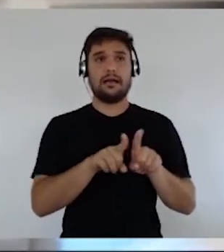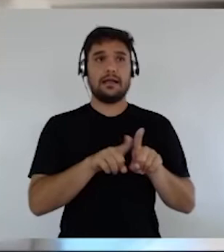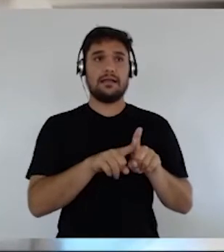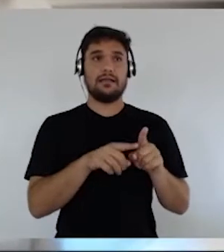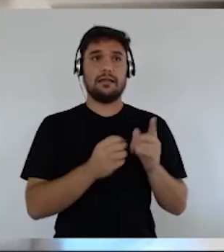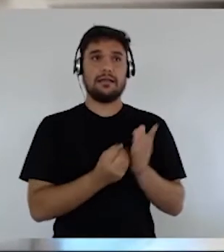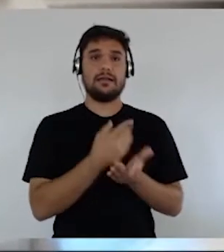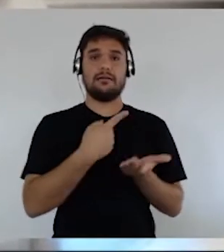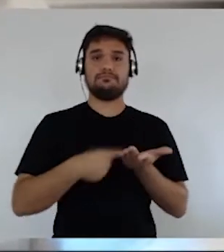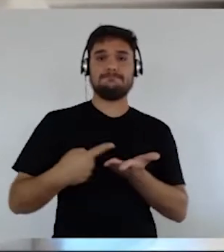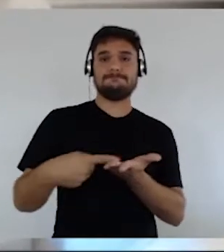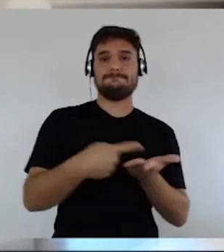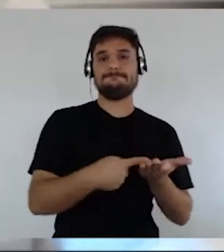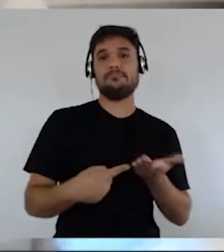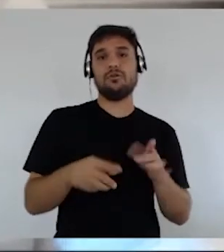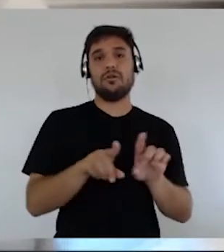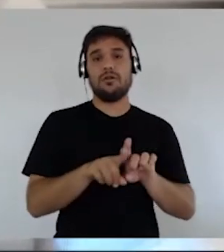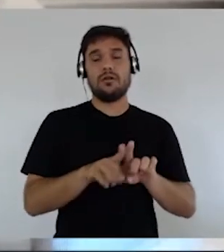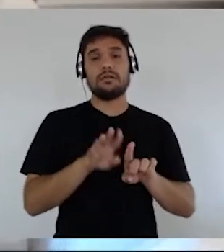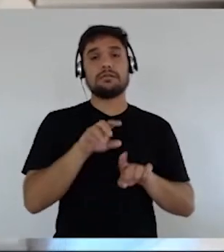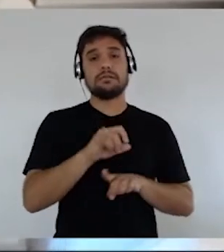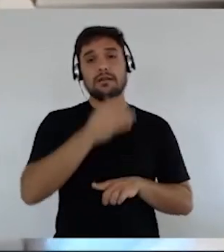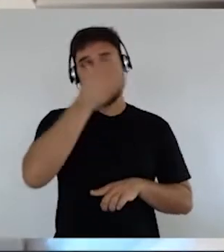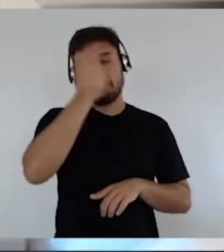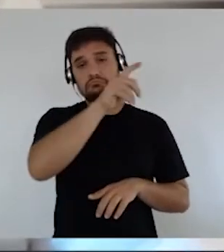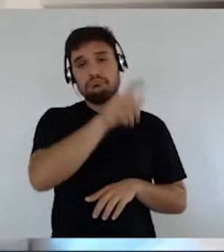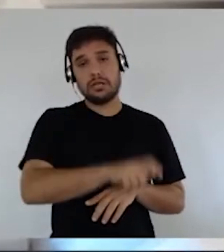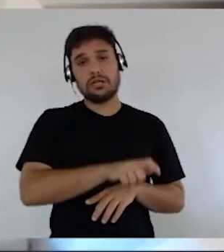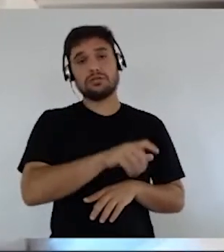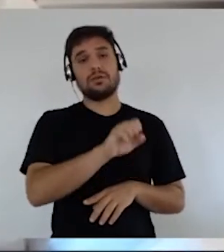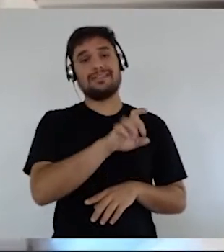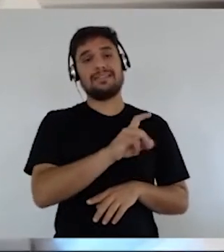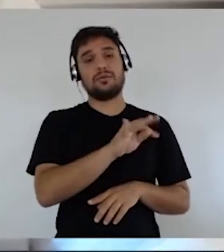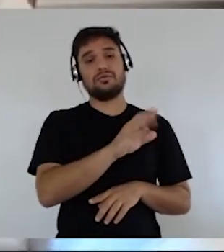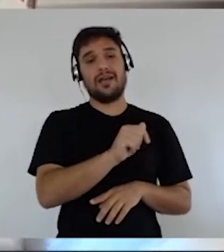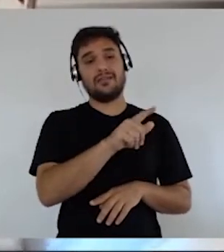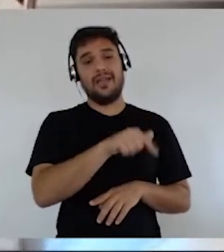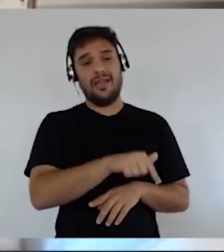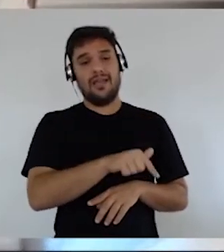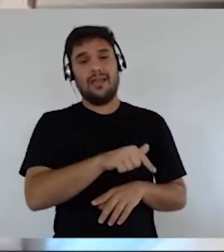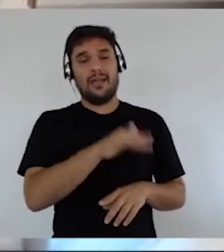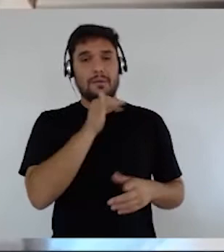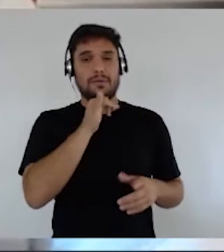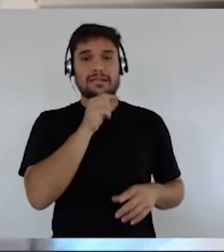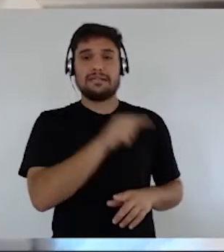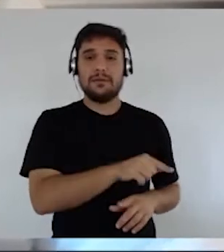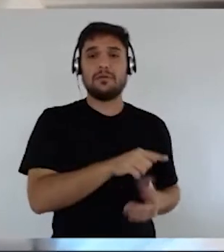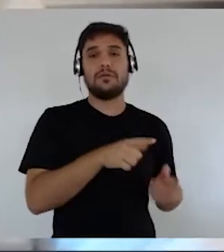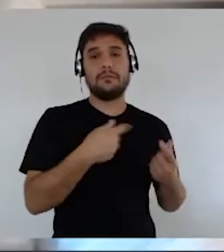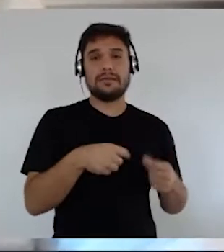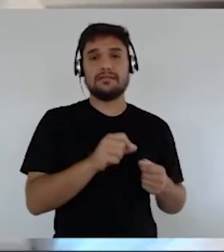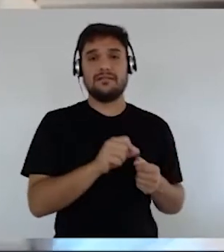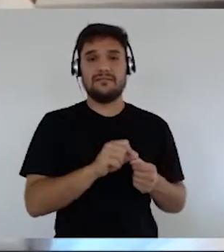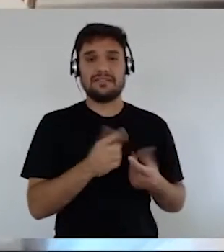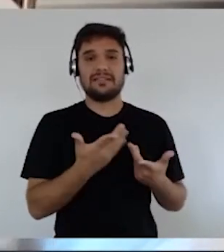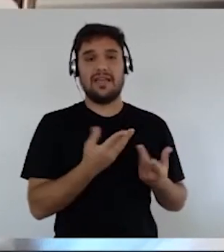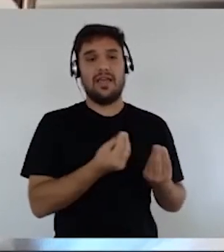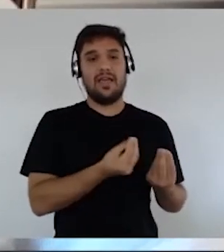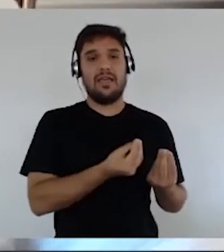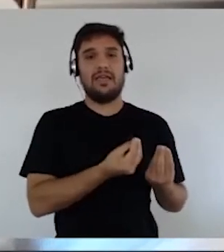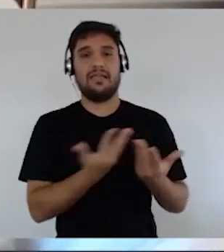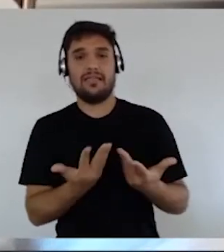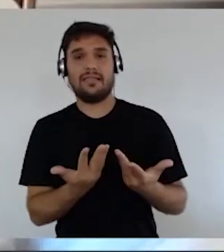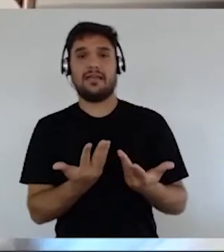o executado, quando o executado era aquele sujeito que, por exemplo, tinha que fazer a entrega